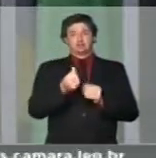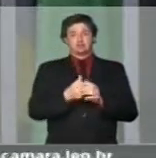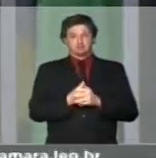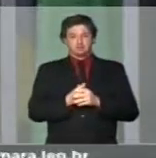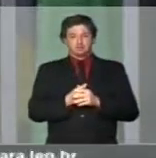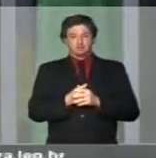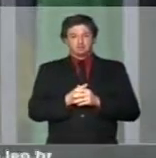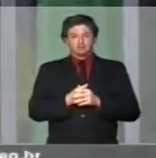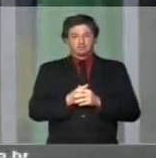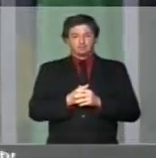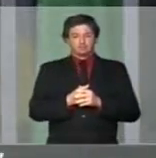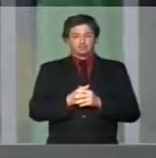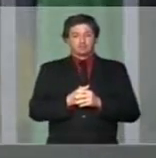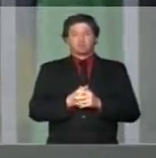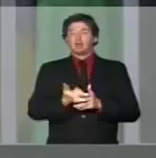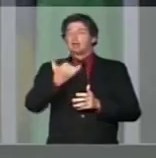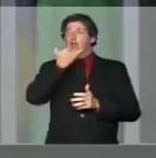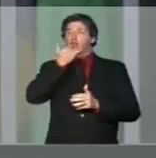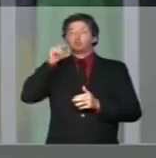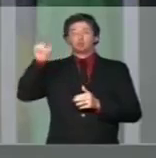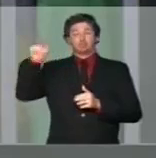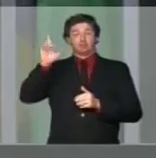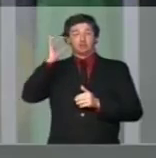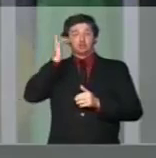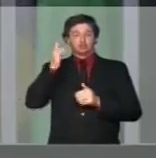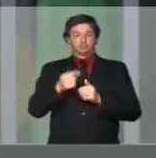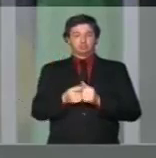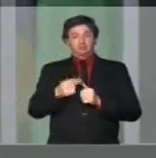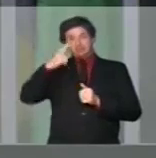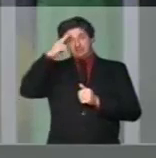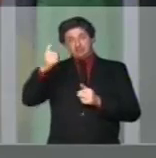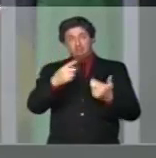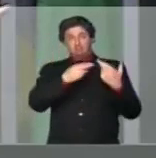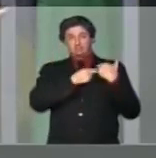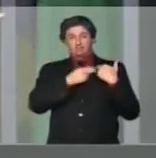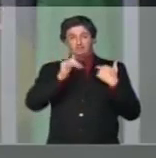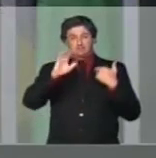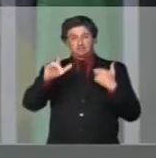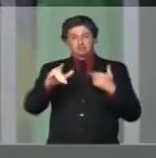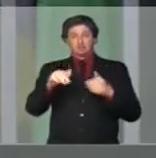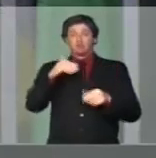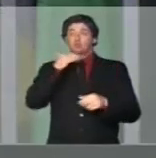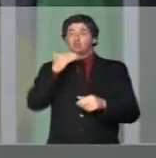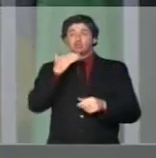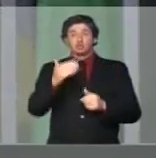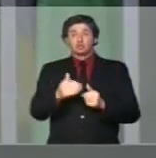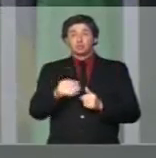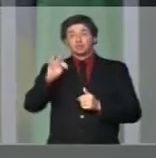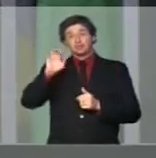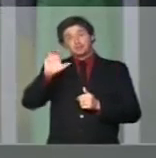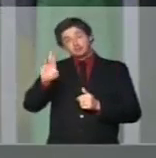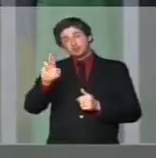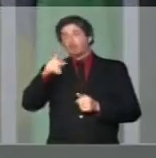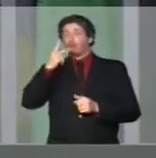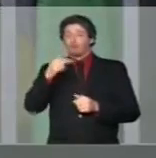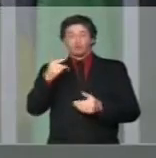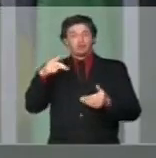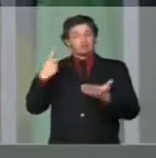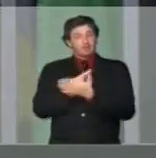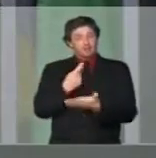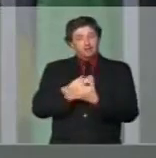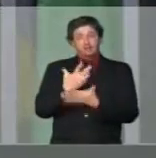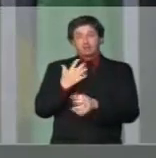36 para absolver a presidente Dilma do crime de responsabilidade. Não adiantou nada. O Tribunal de Contas condenou as